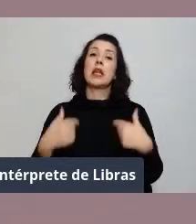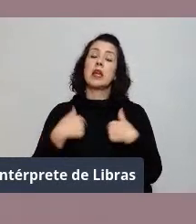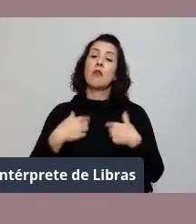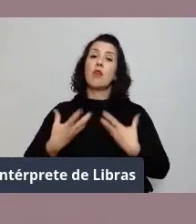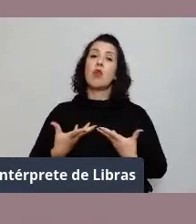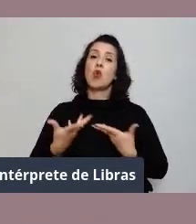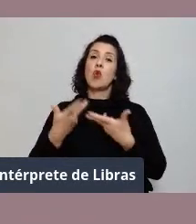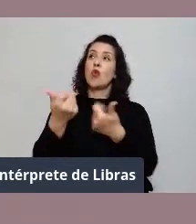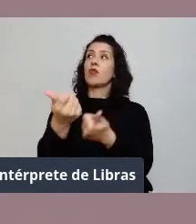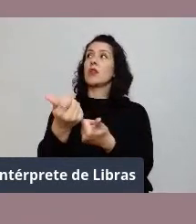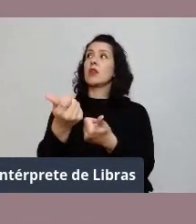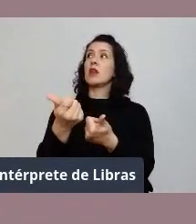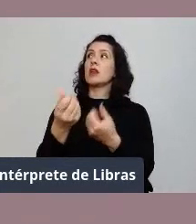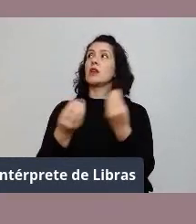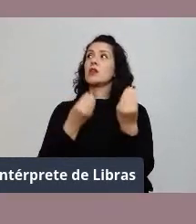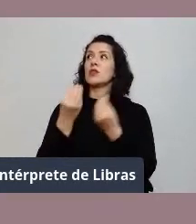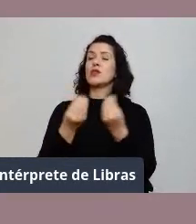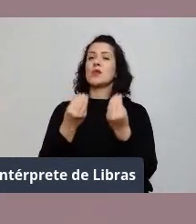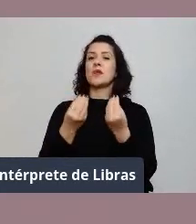convidada,